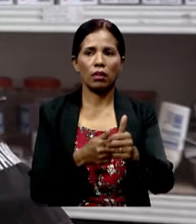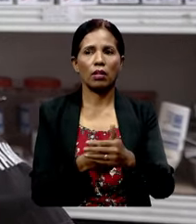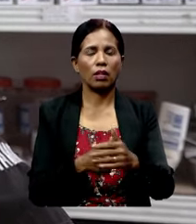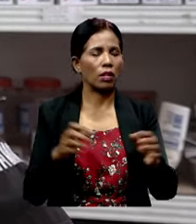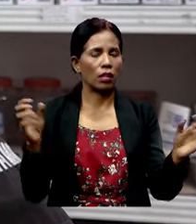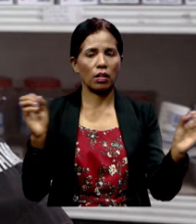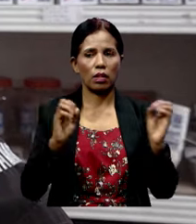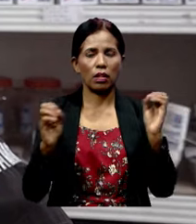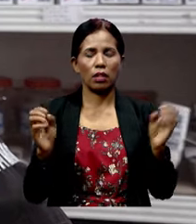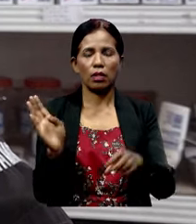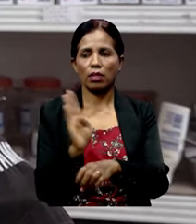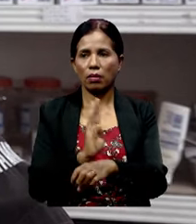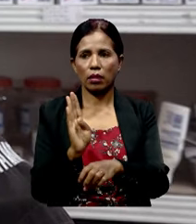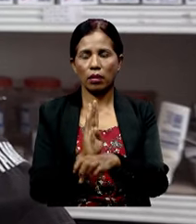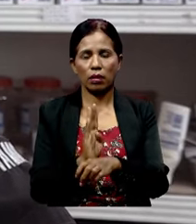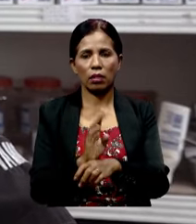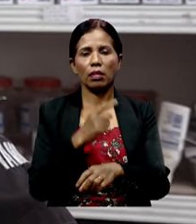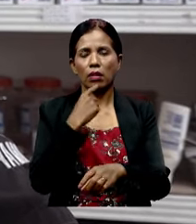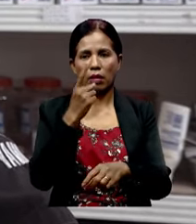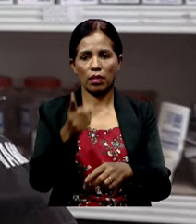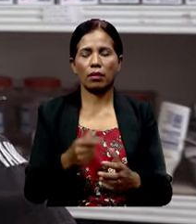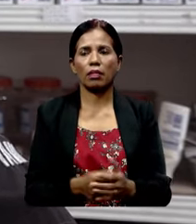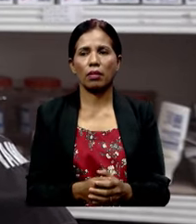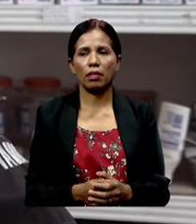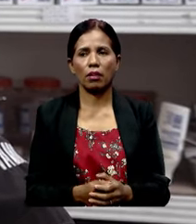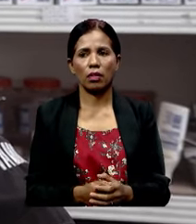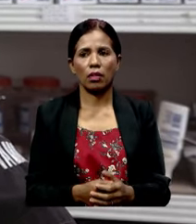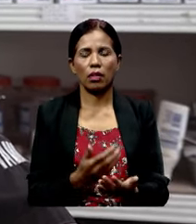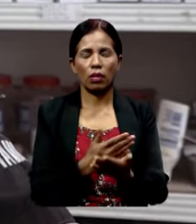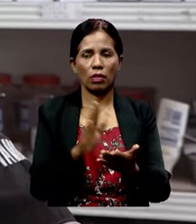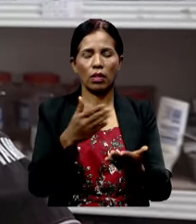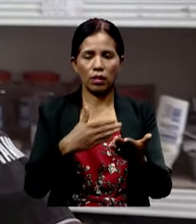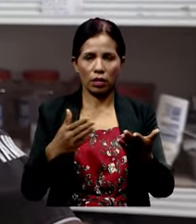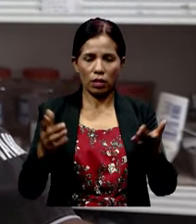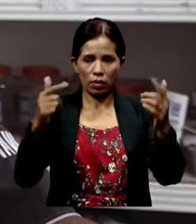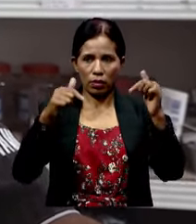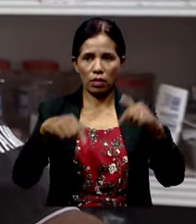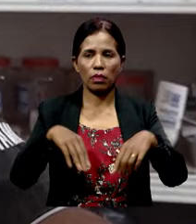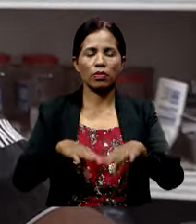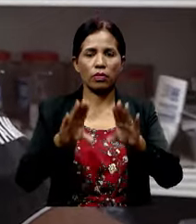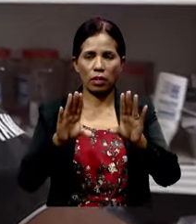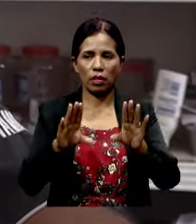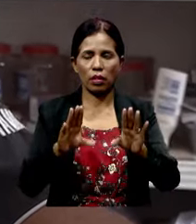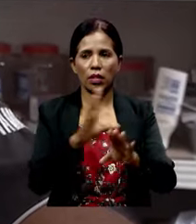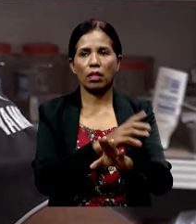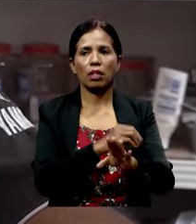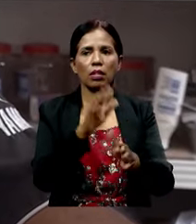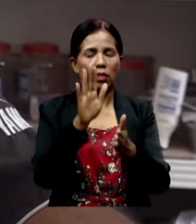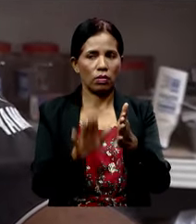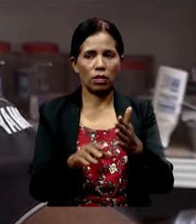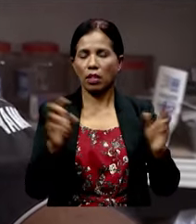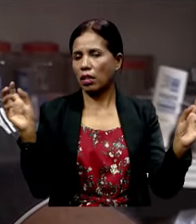ye negosio ida kata ni kono sasa ida mai ni fan ho preso ida ke tu ne la